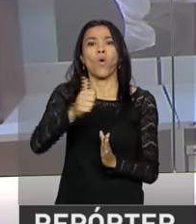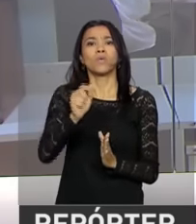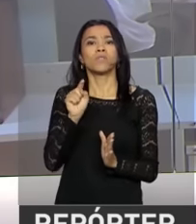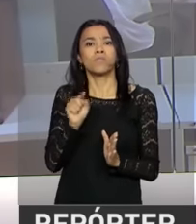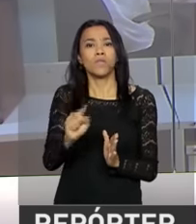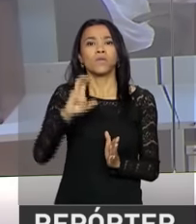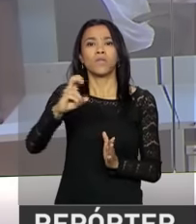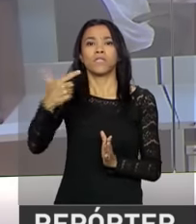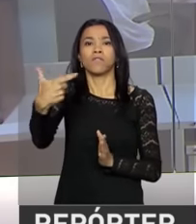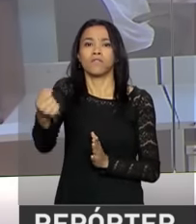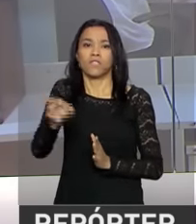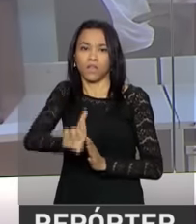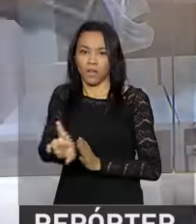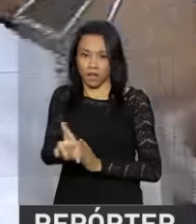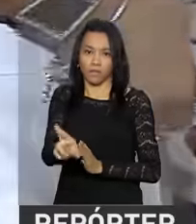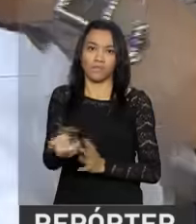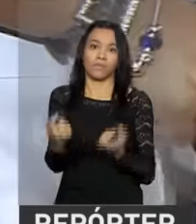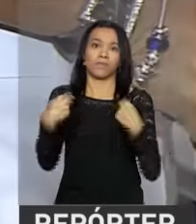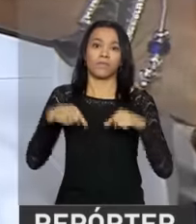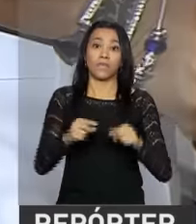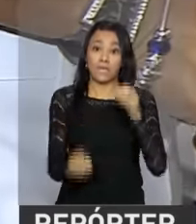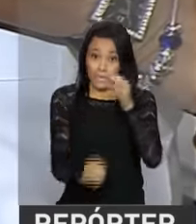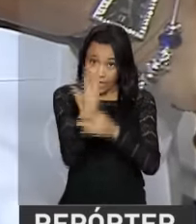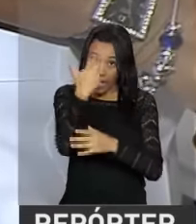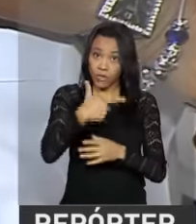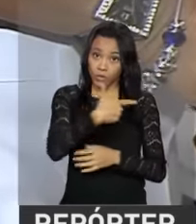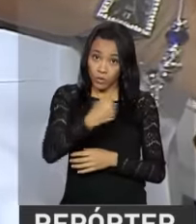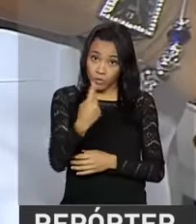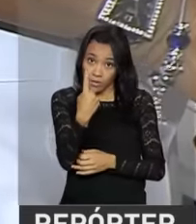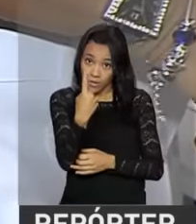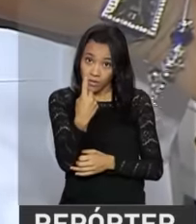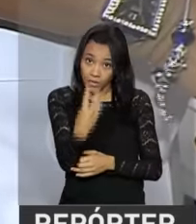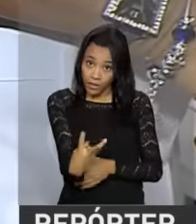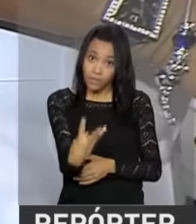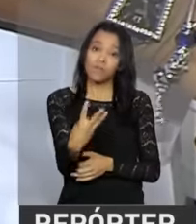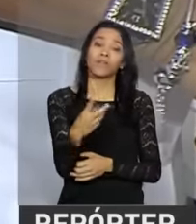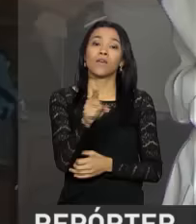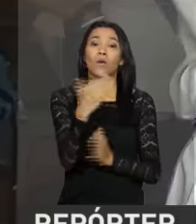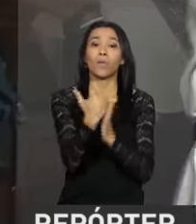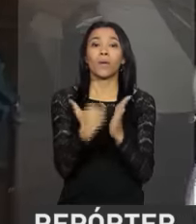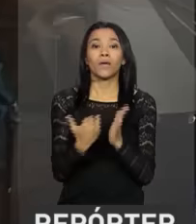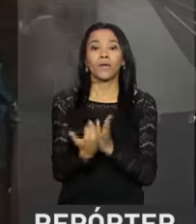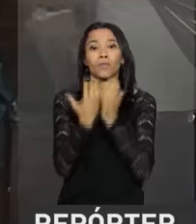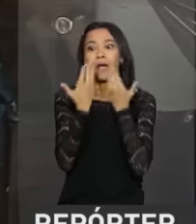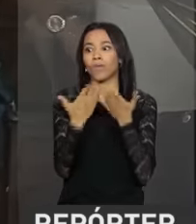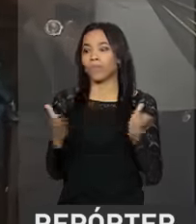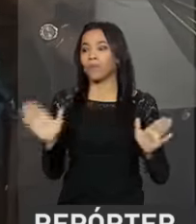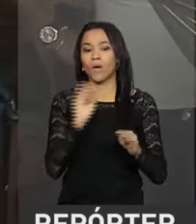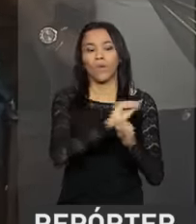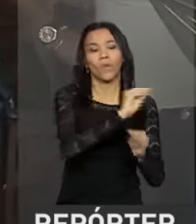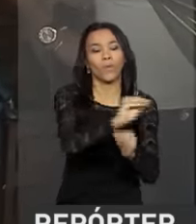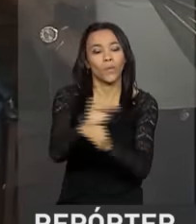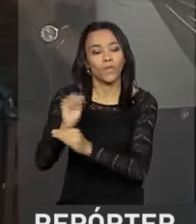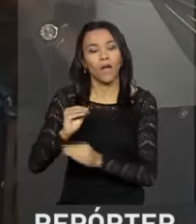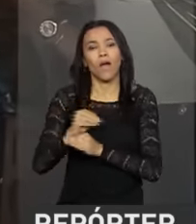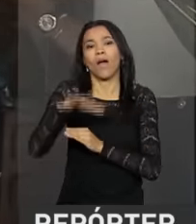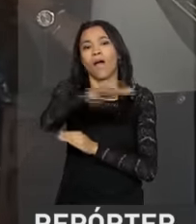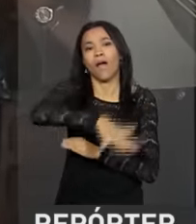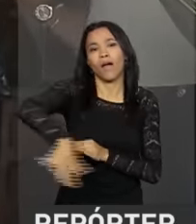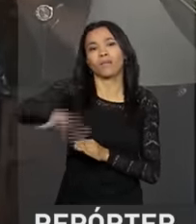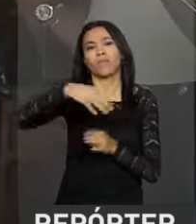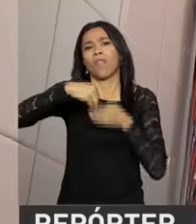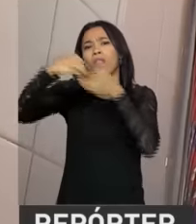R$ 11.520. Criado em 2013, o programa ampliou a assistência na atenção básica,